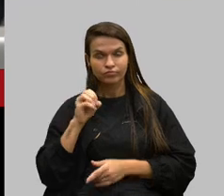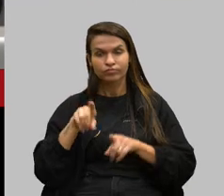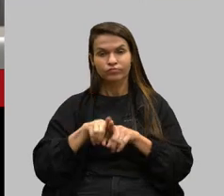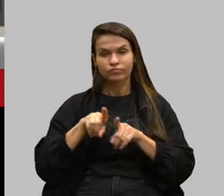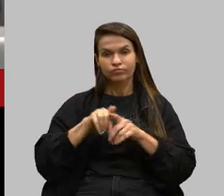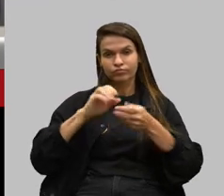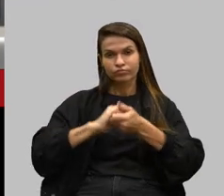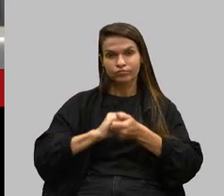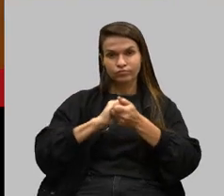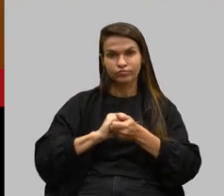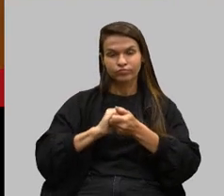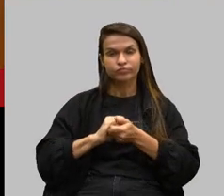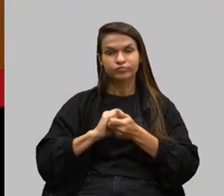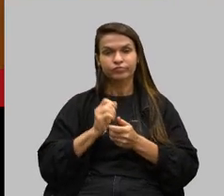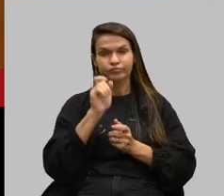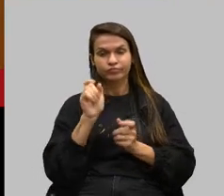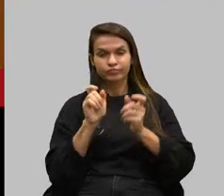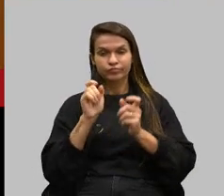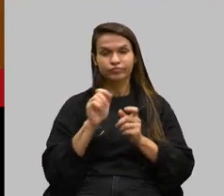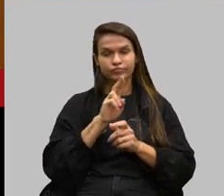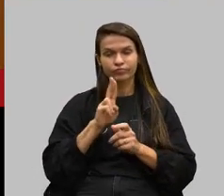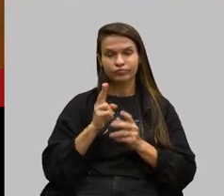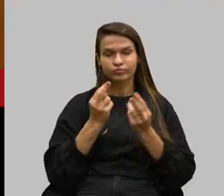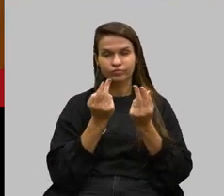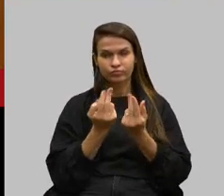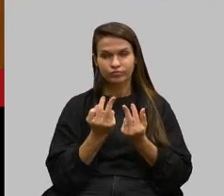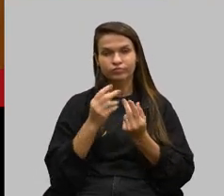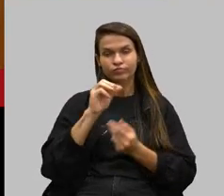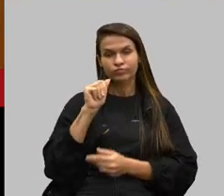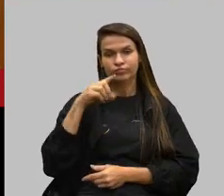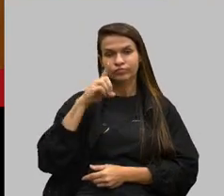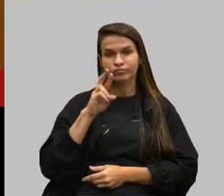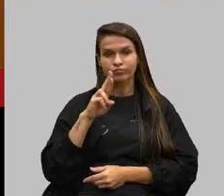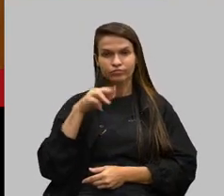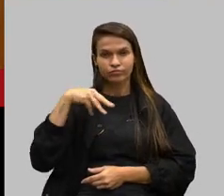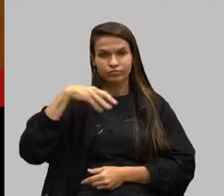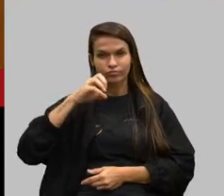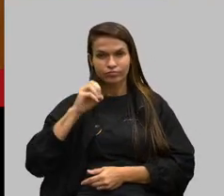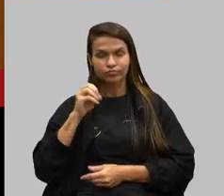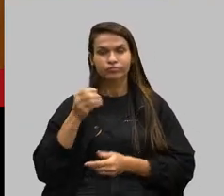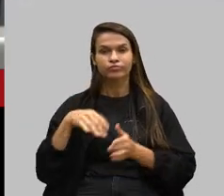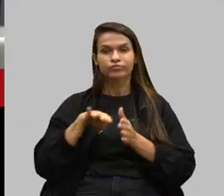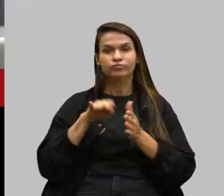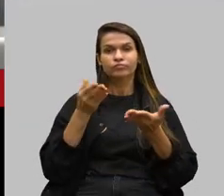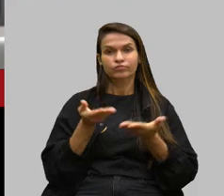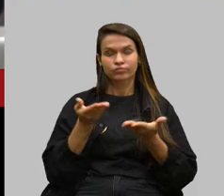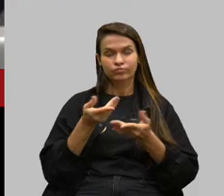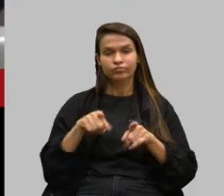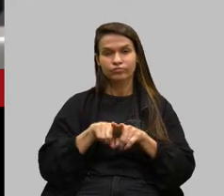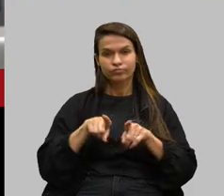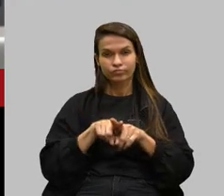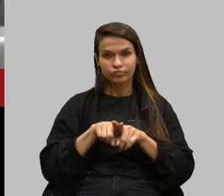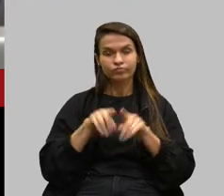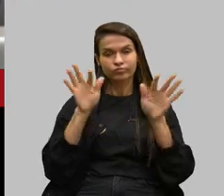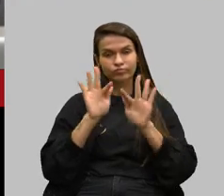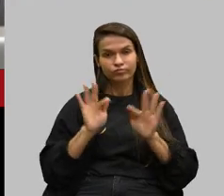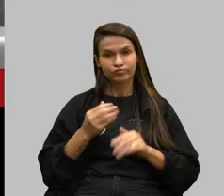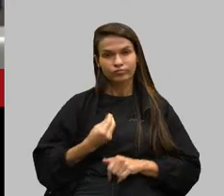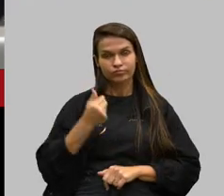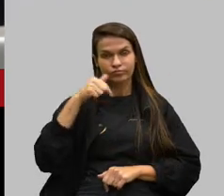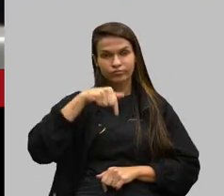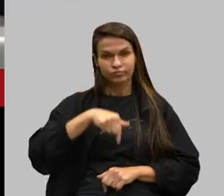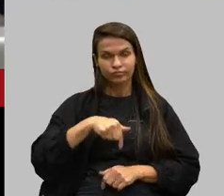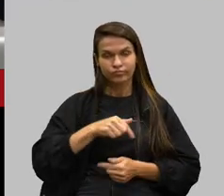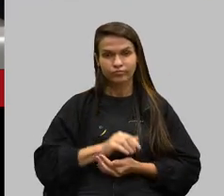empresa Mineira de comunicação Deputado Adriana Alvarenga chega agora também feliz está